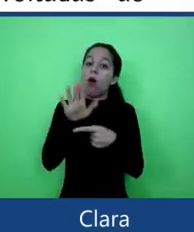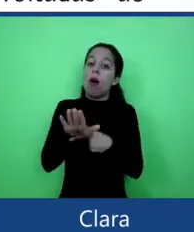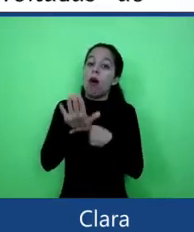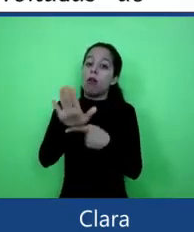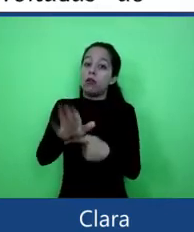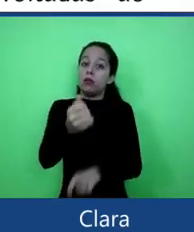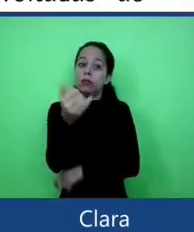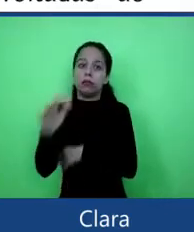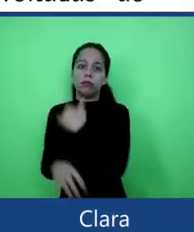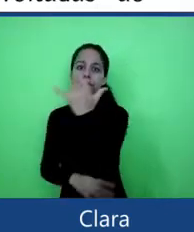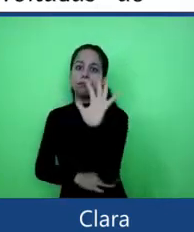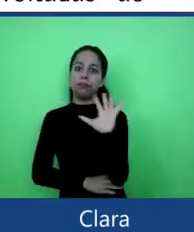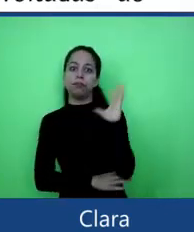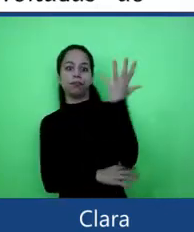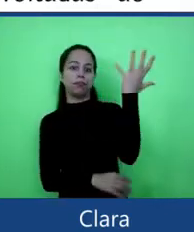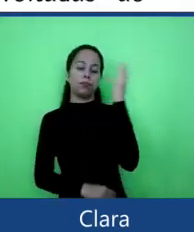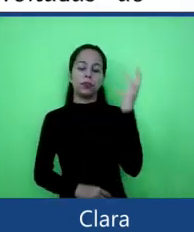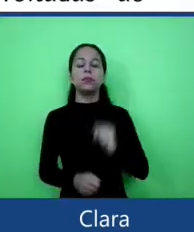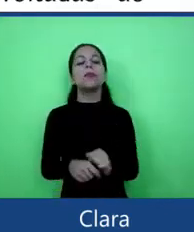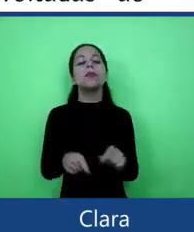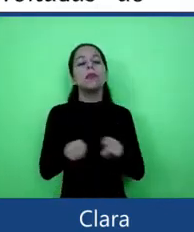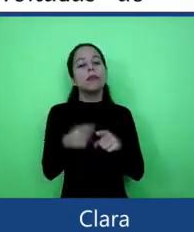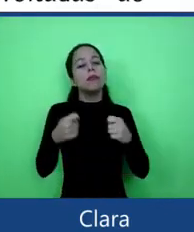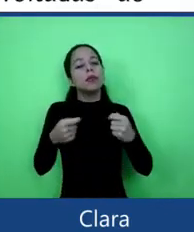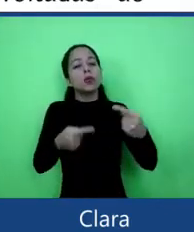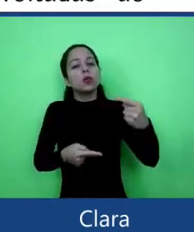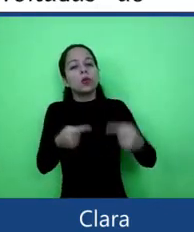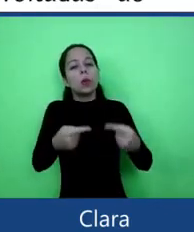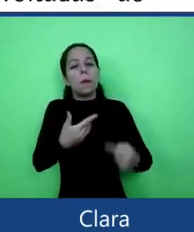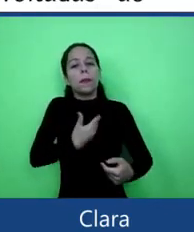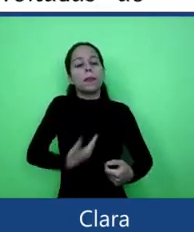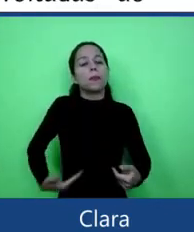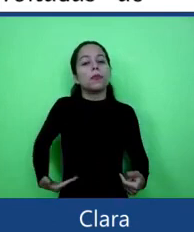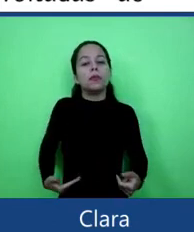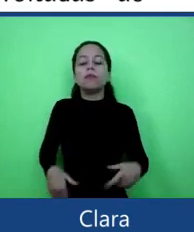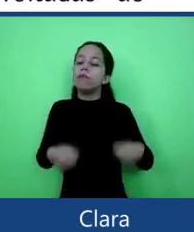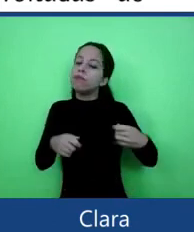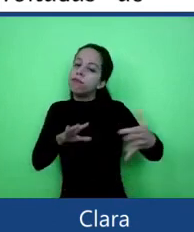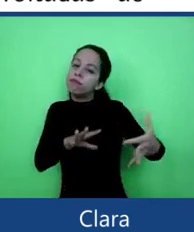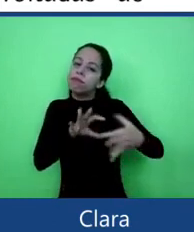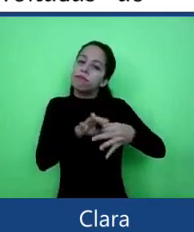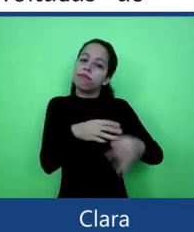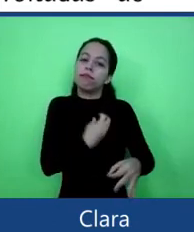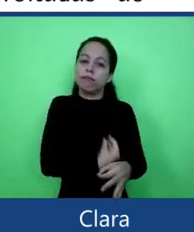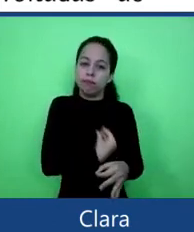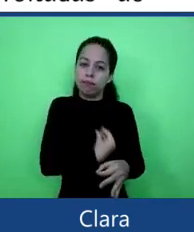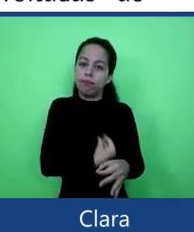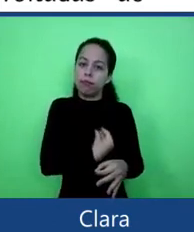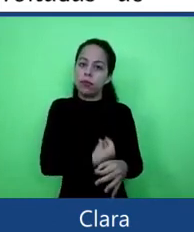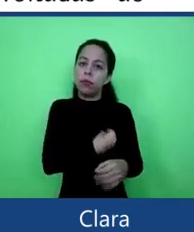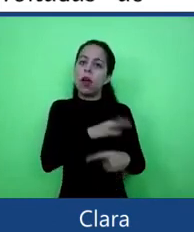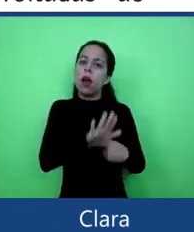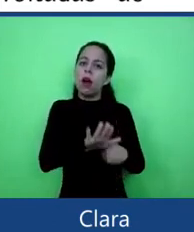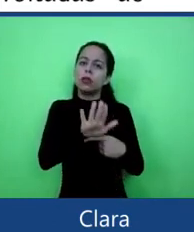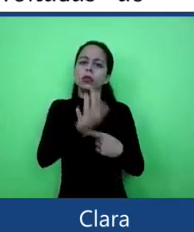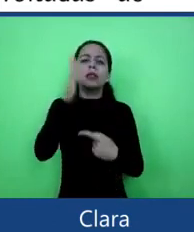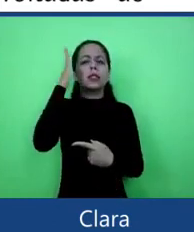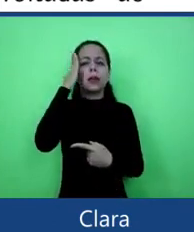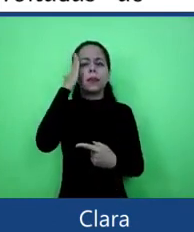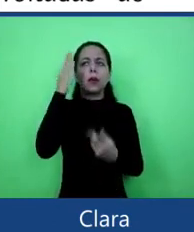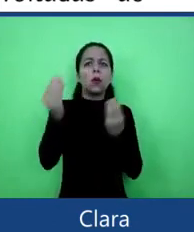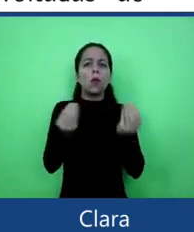de debates públicos e pressionar os governos, né, para que deem a prioridade necessária à questão das mudanças